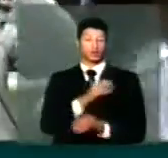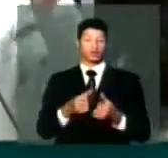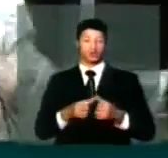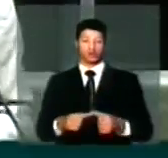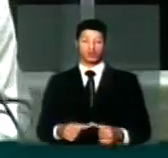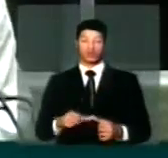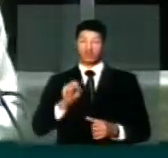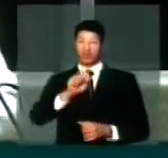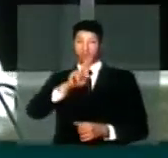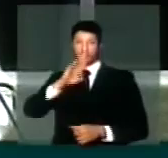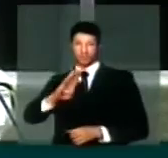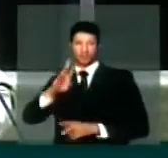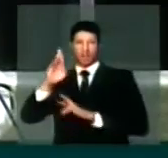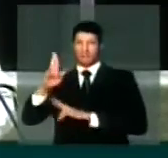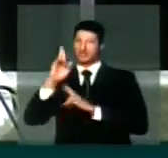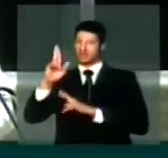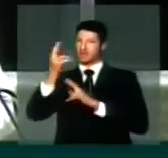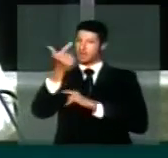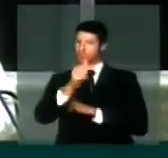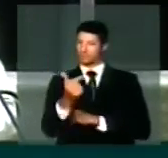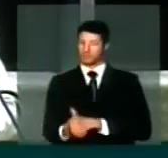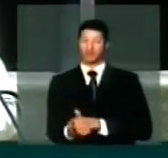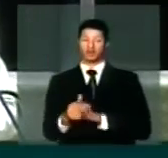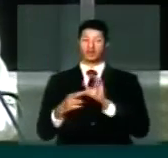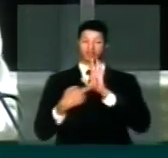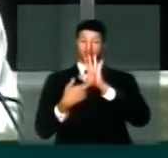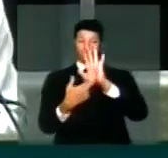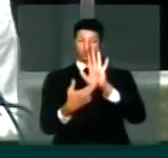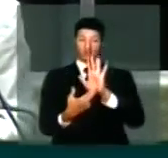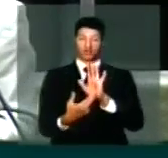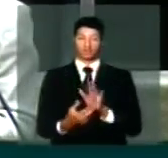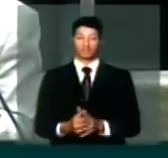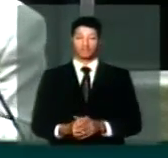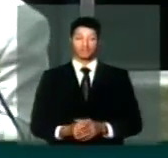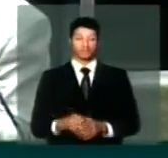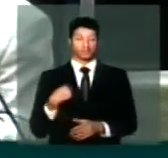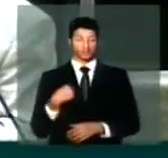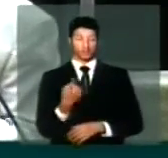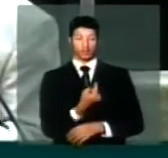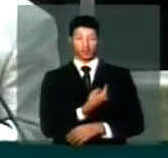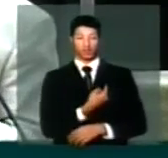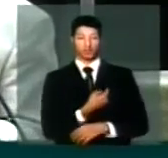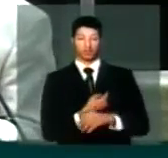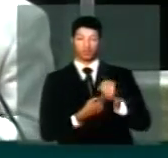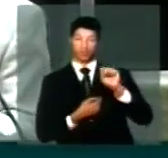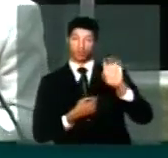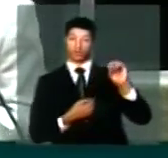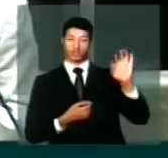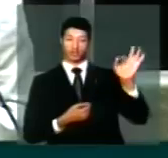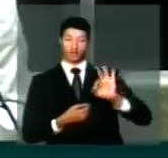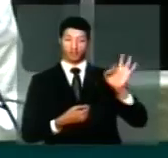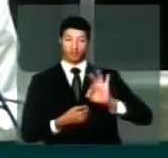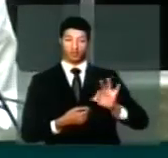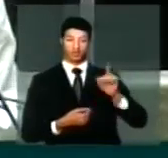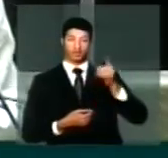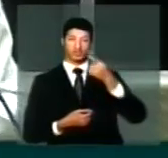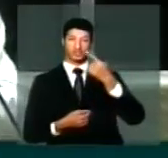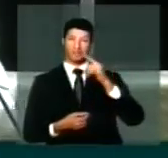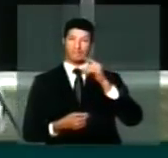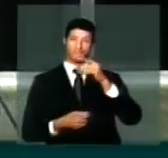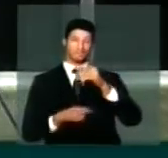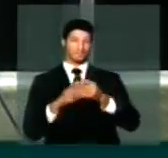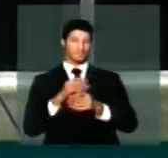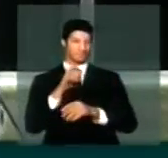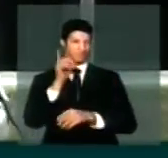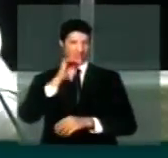estão subrepresentadas no parlamento brasileiro. Nós somos 80% de não brancos,